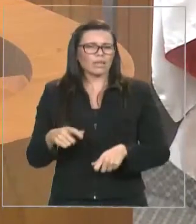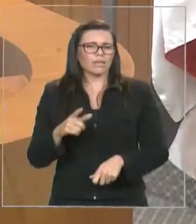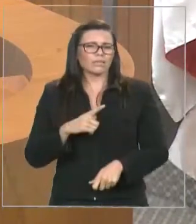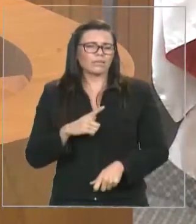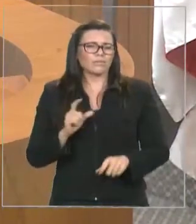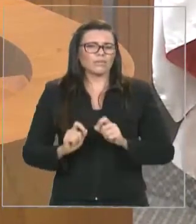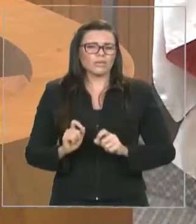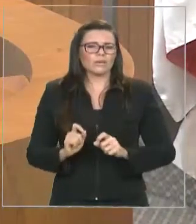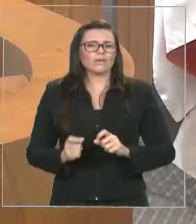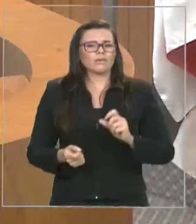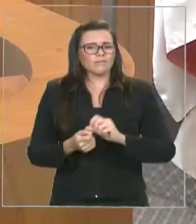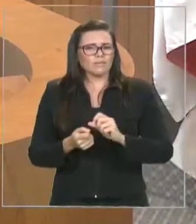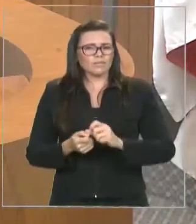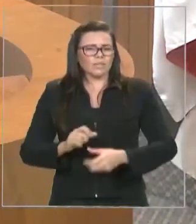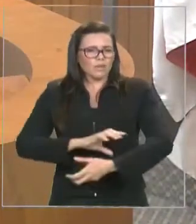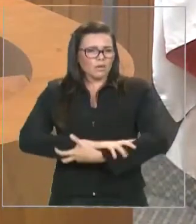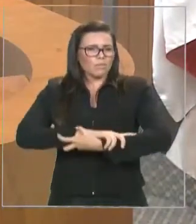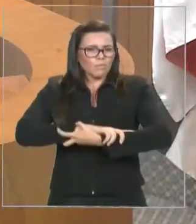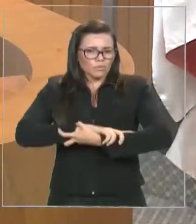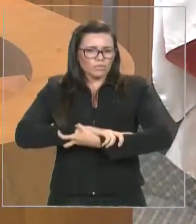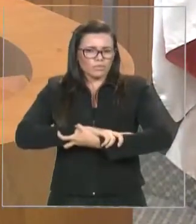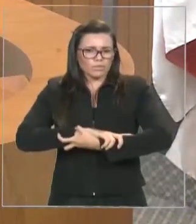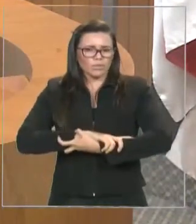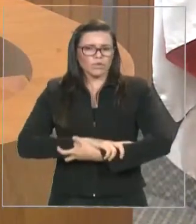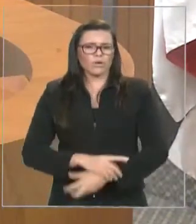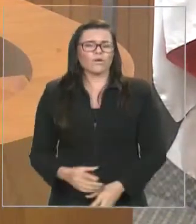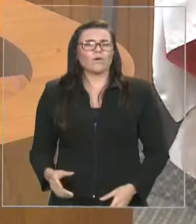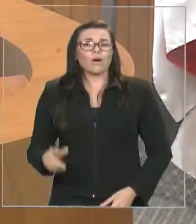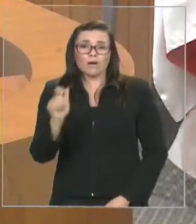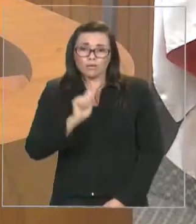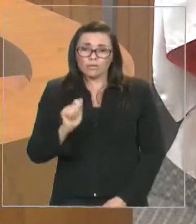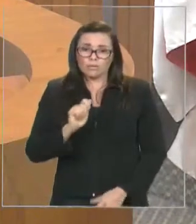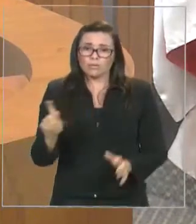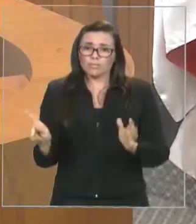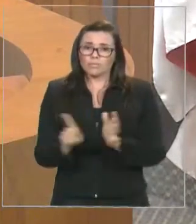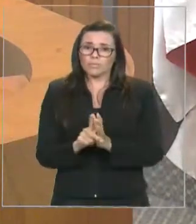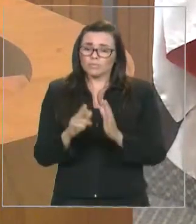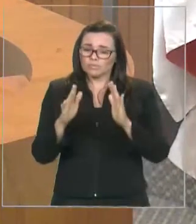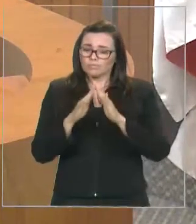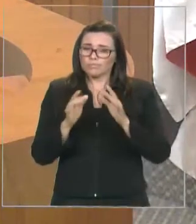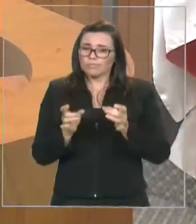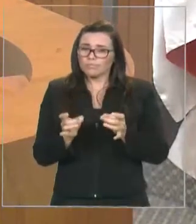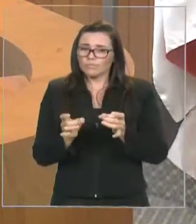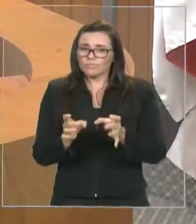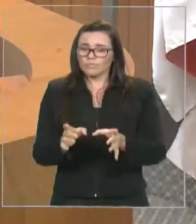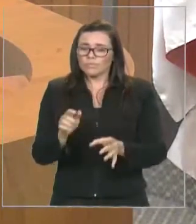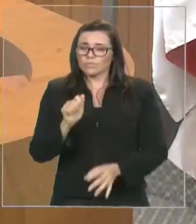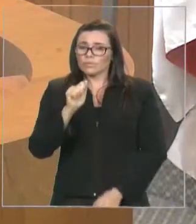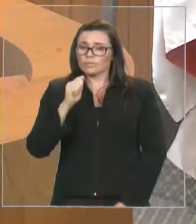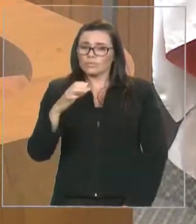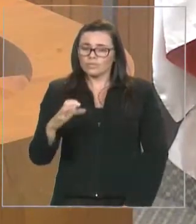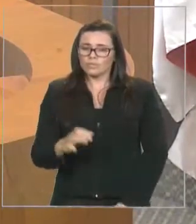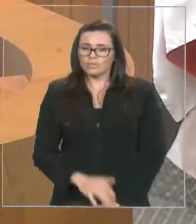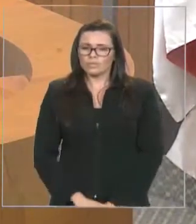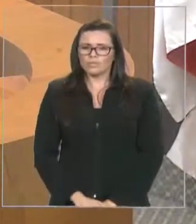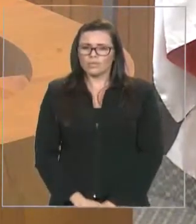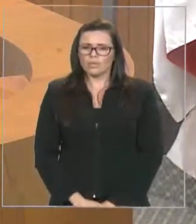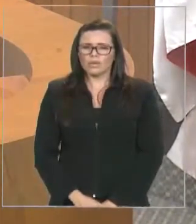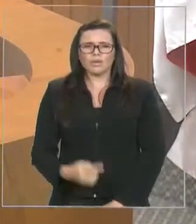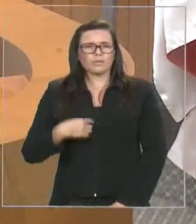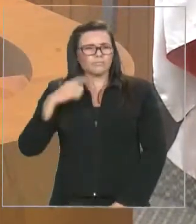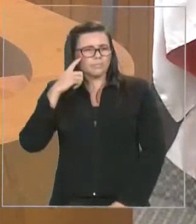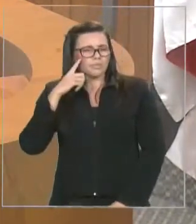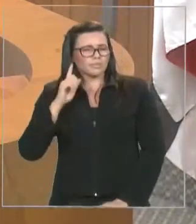parceria junto com a Associação Comercial, junto com a Associação dos Lojistas, para que a gente veja quais os estabelecimentos que se encaixam